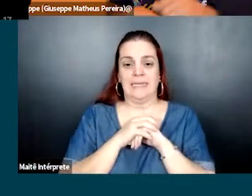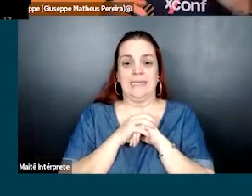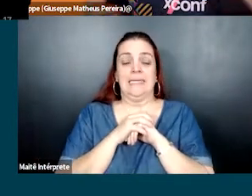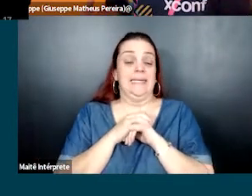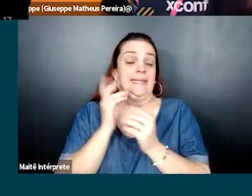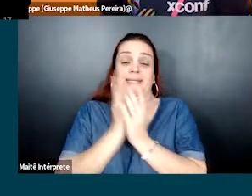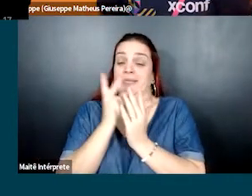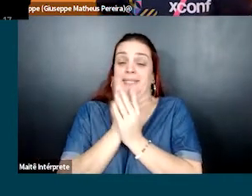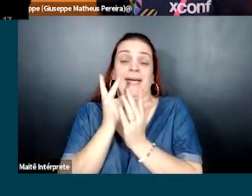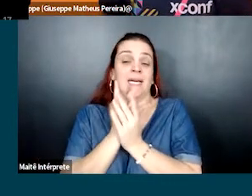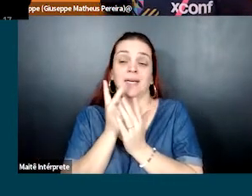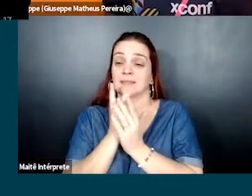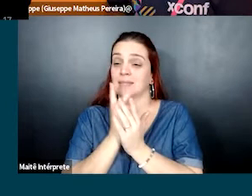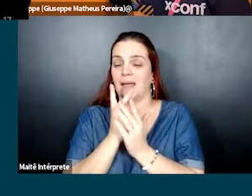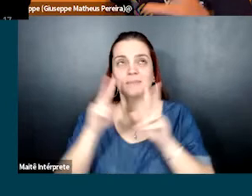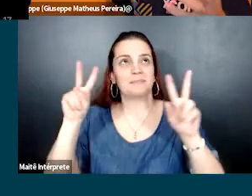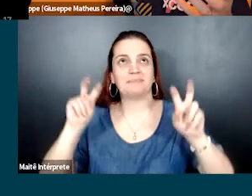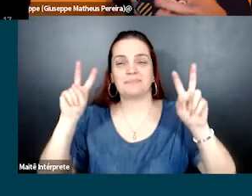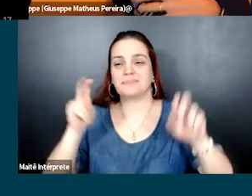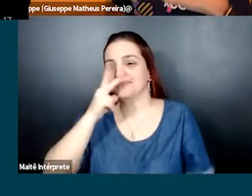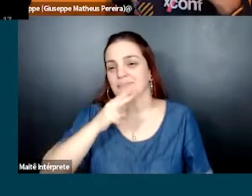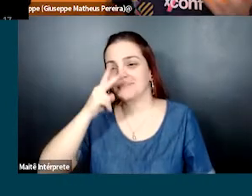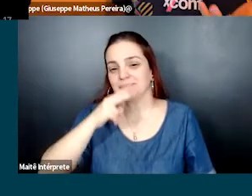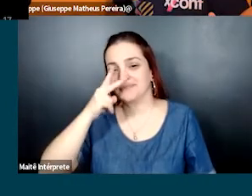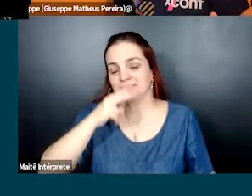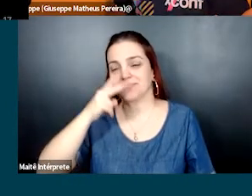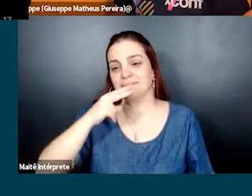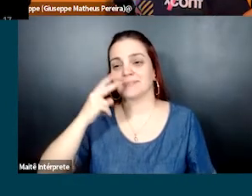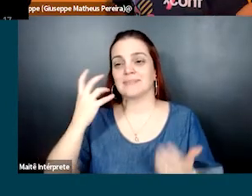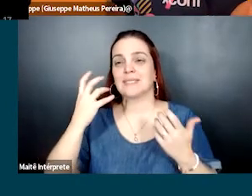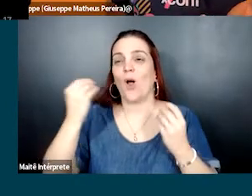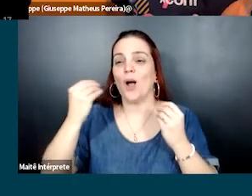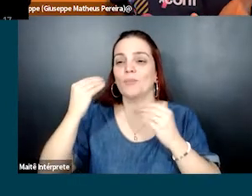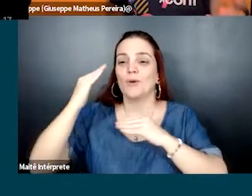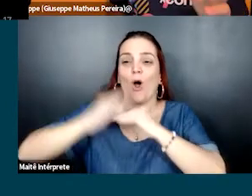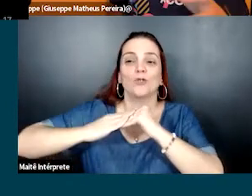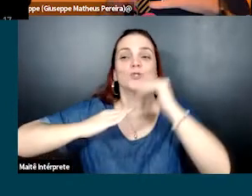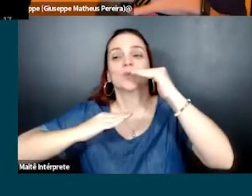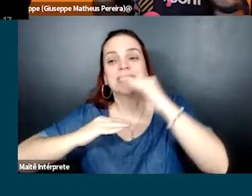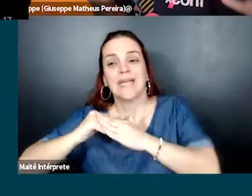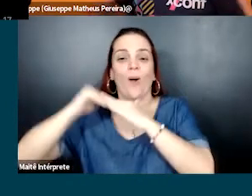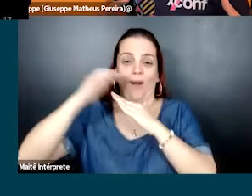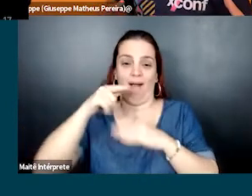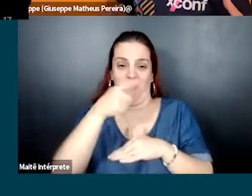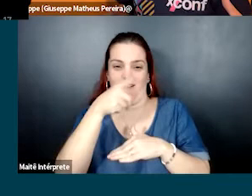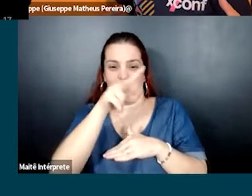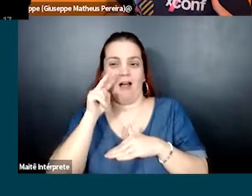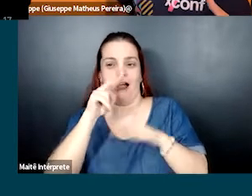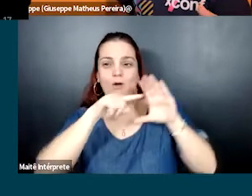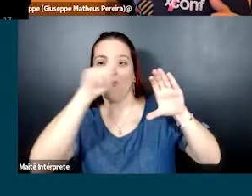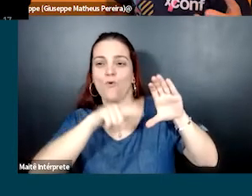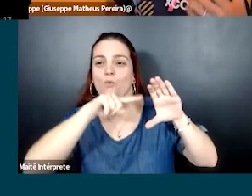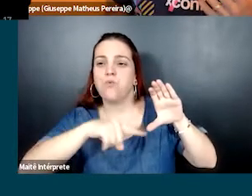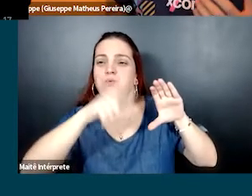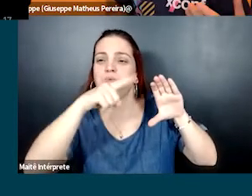da construção das coisas, né? Aqui vocês estão vendo uma turbina de avião, mas o desenvolvedor ou o time de desenvolvimento,